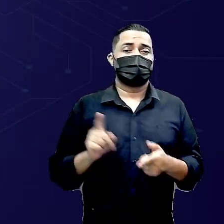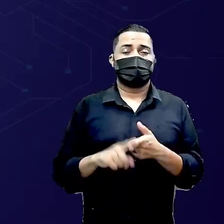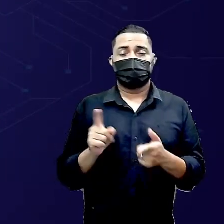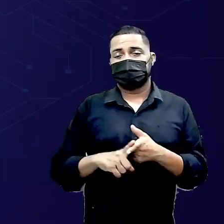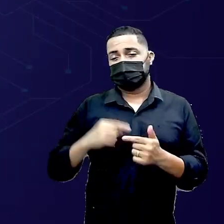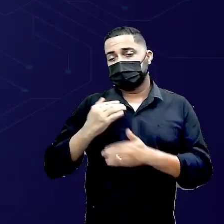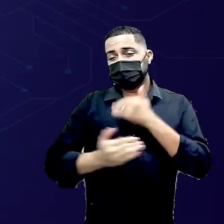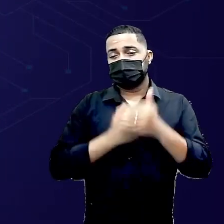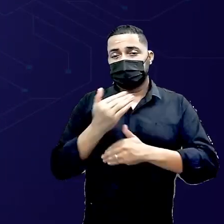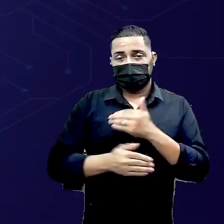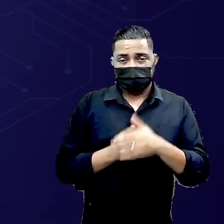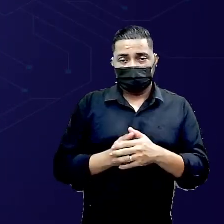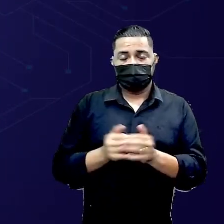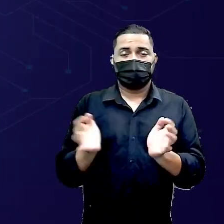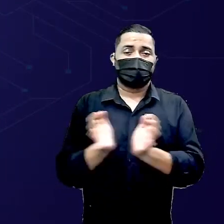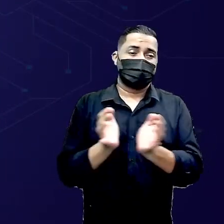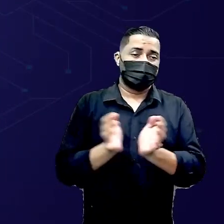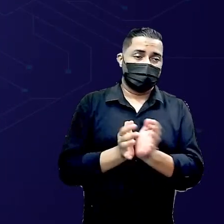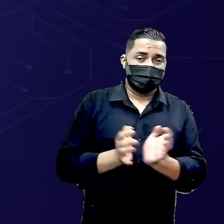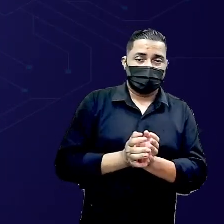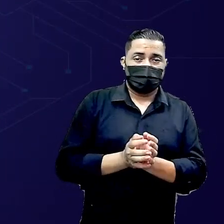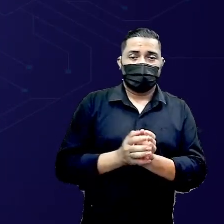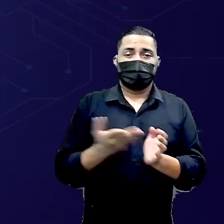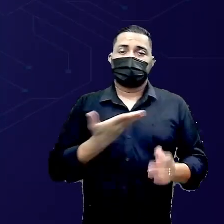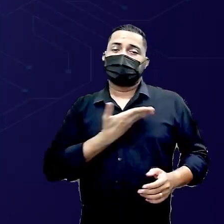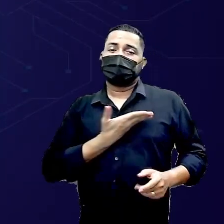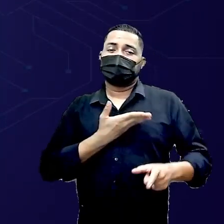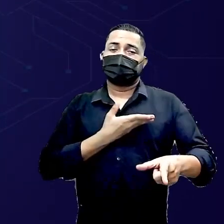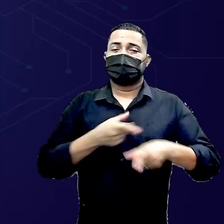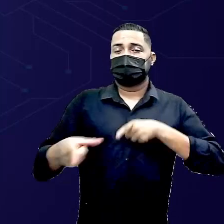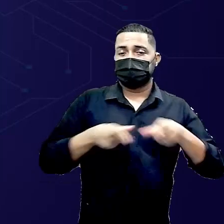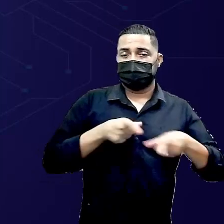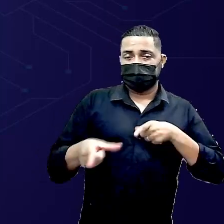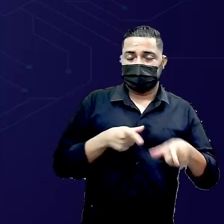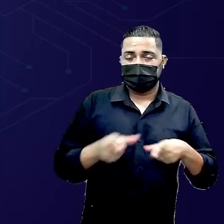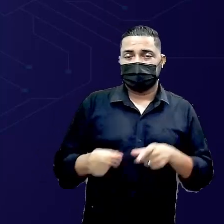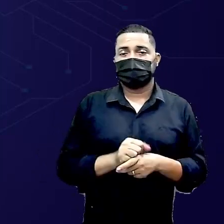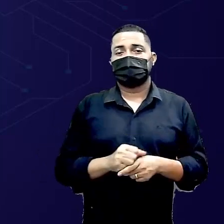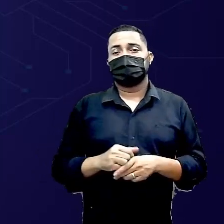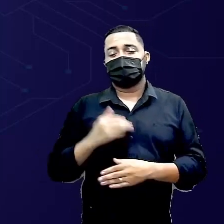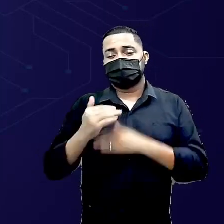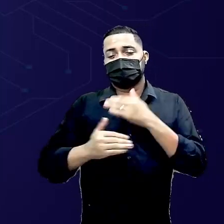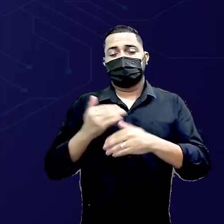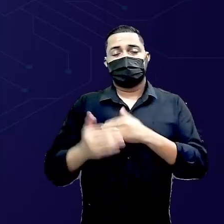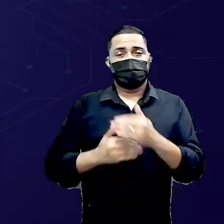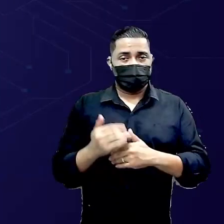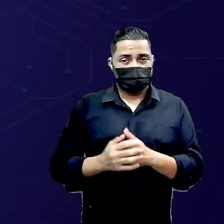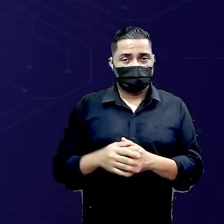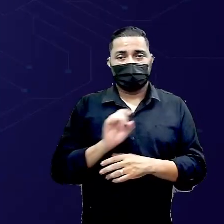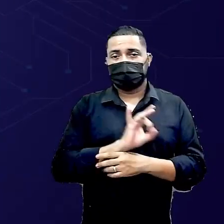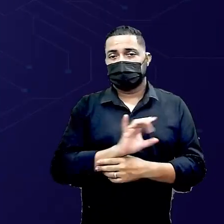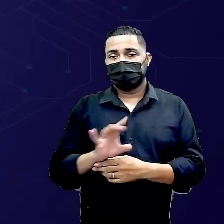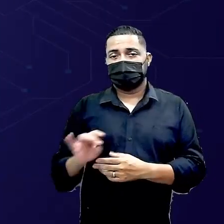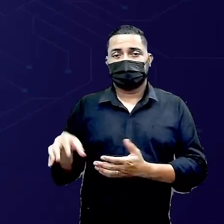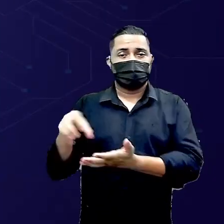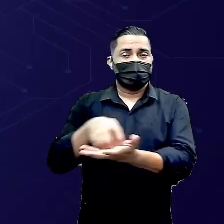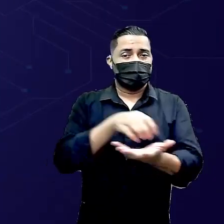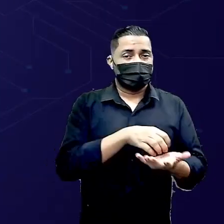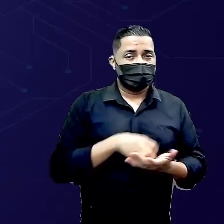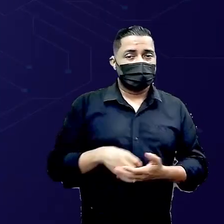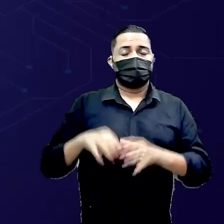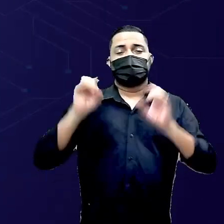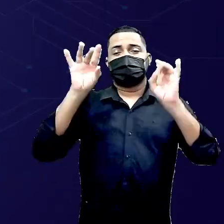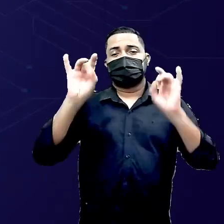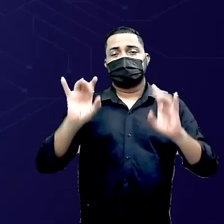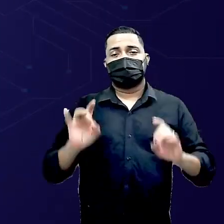o desenvolvimento seja feito em grupo, entre colegas de trabalho, todo mundo compartilha ali do mesmo desenvolvimento, cada um setorizando a sua